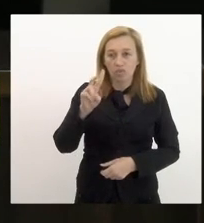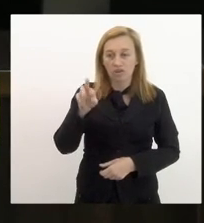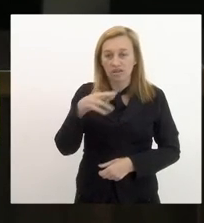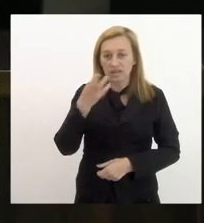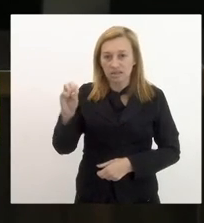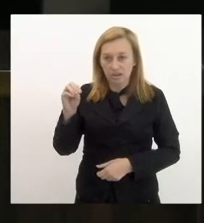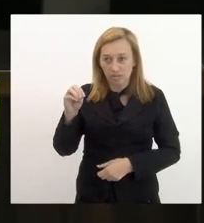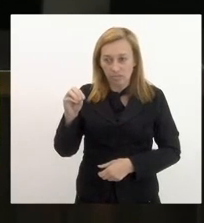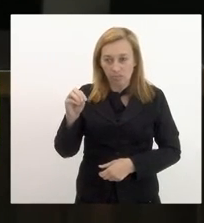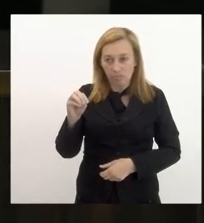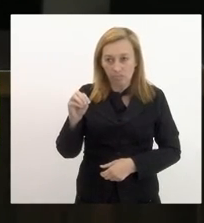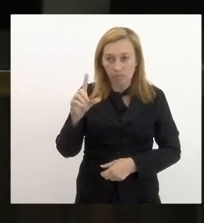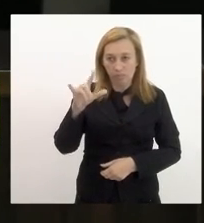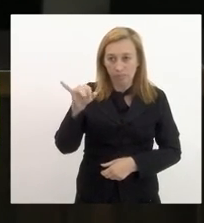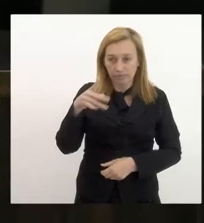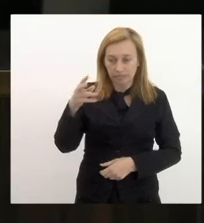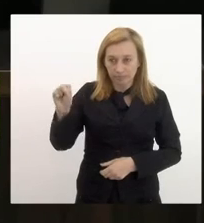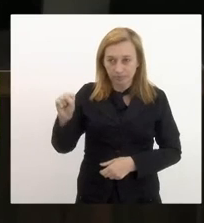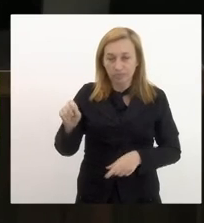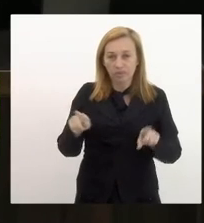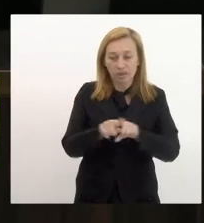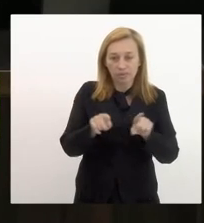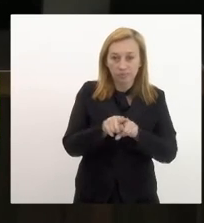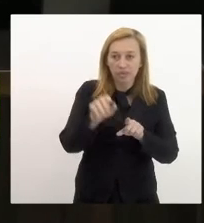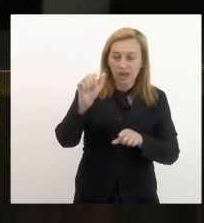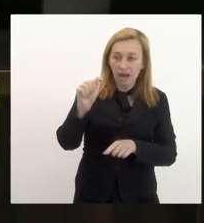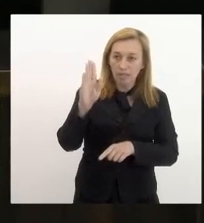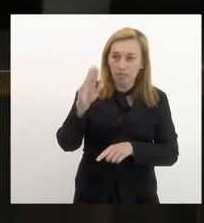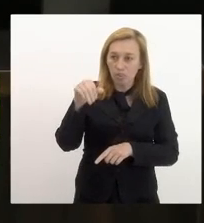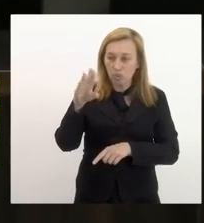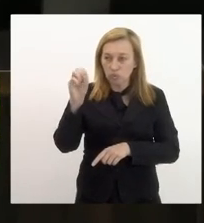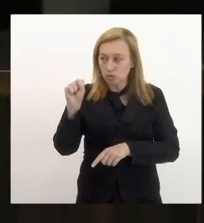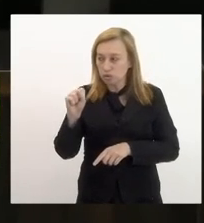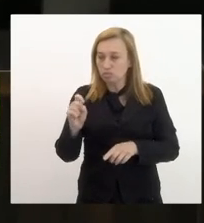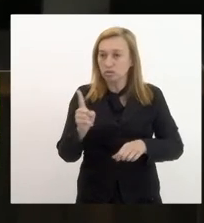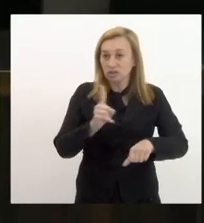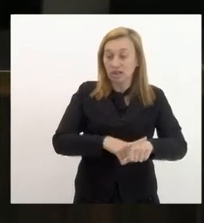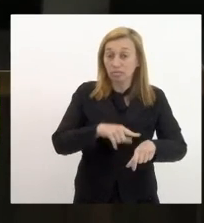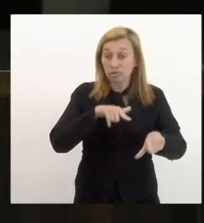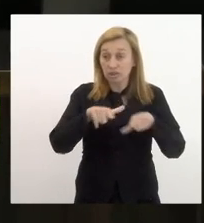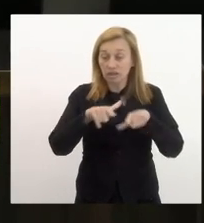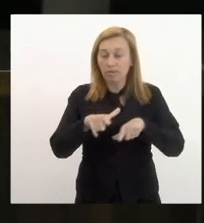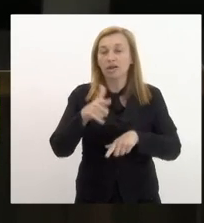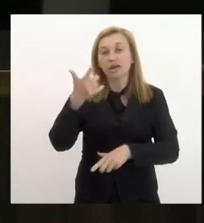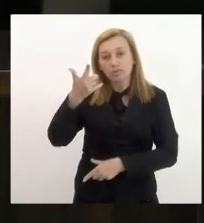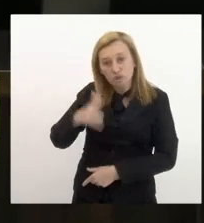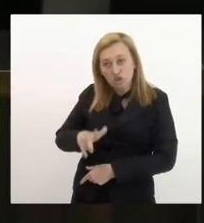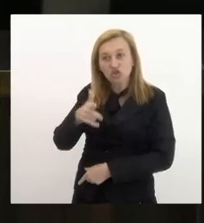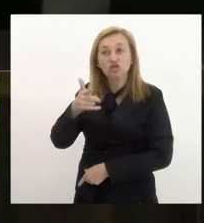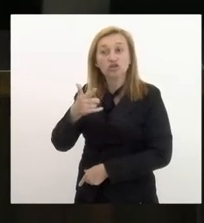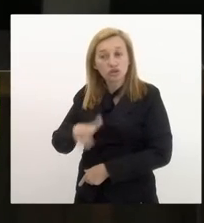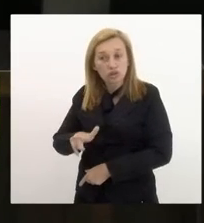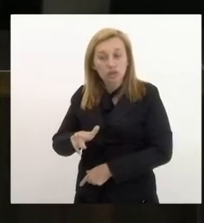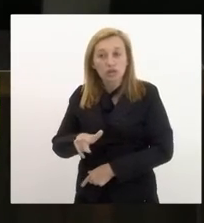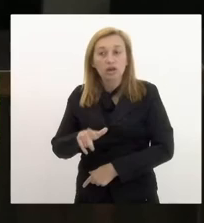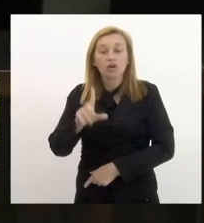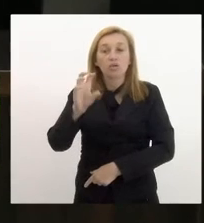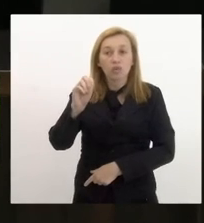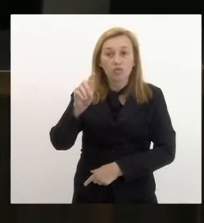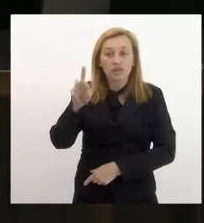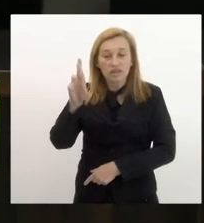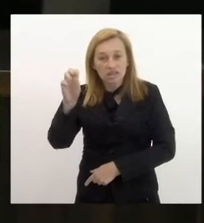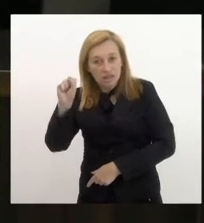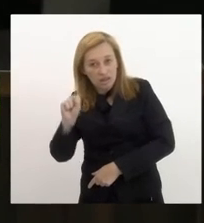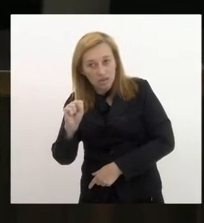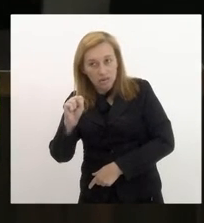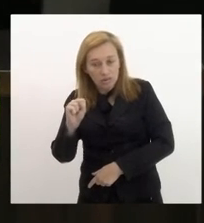pecúnia de licenças e abonos por tempo de serviço volto a repetir a conversão